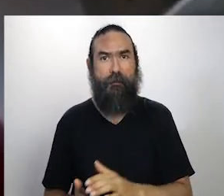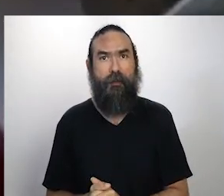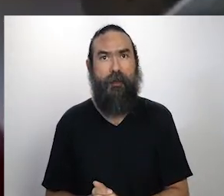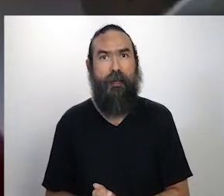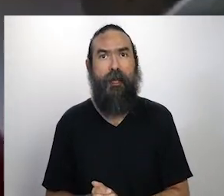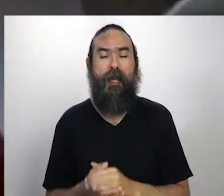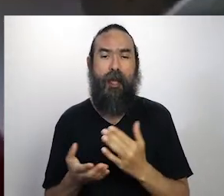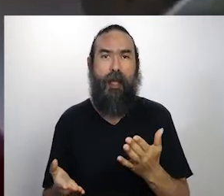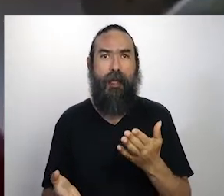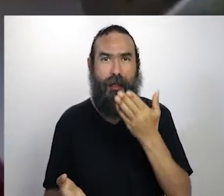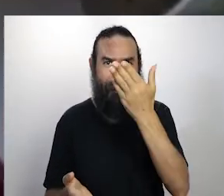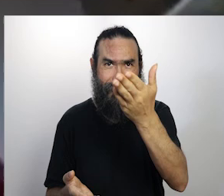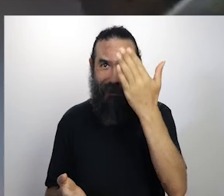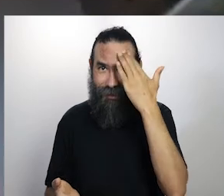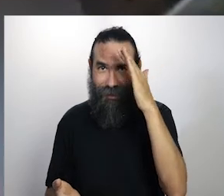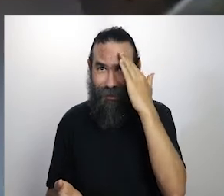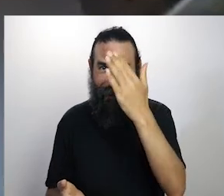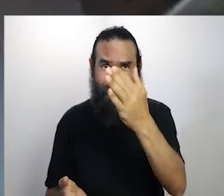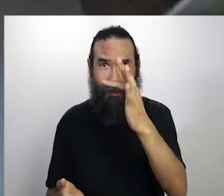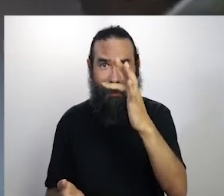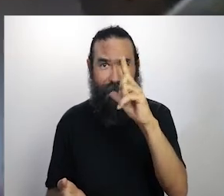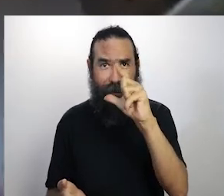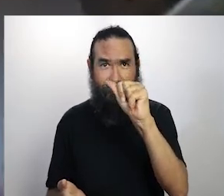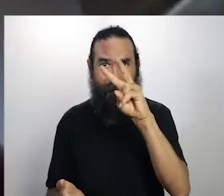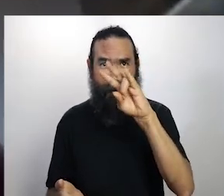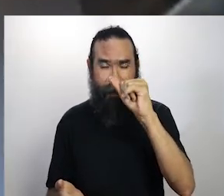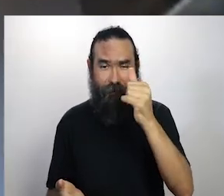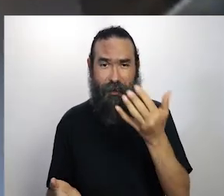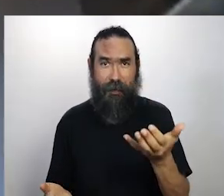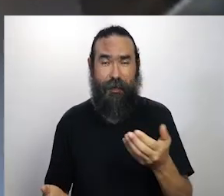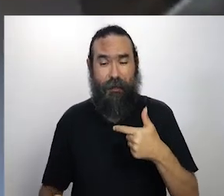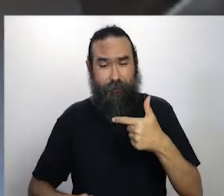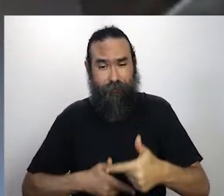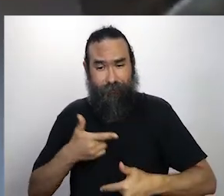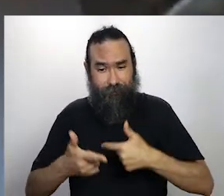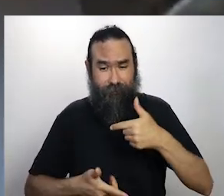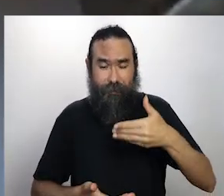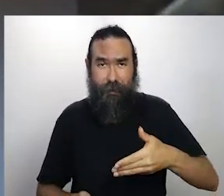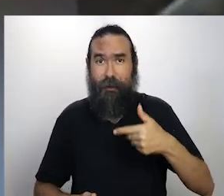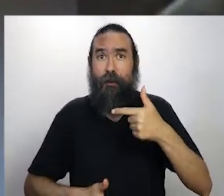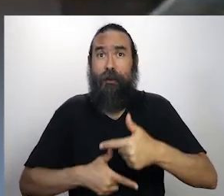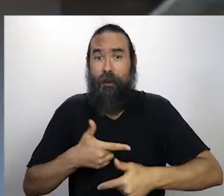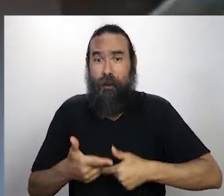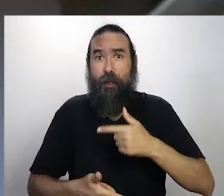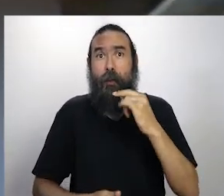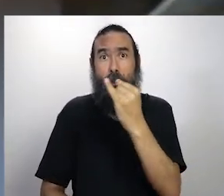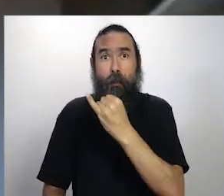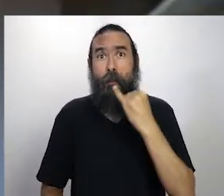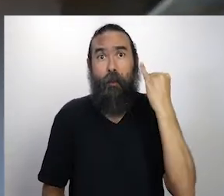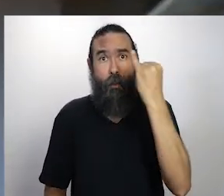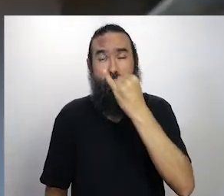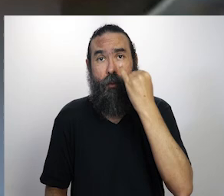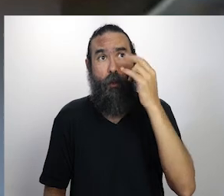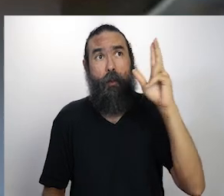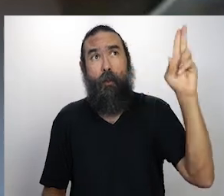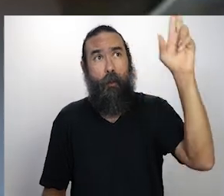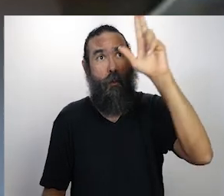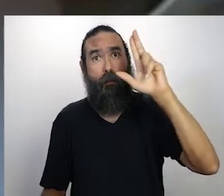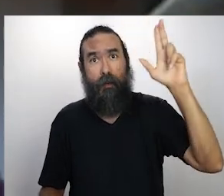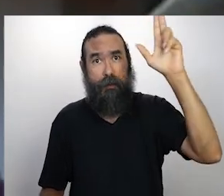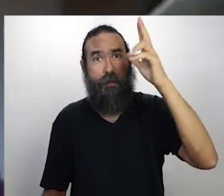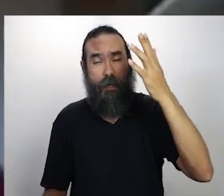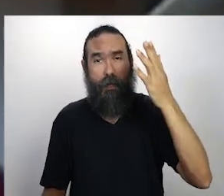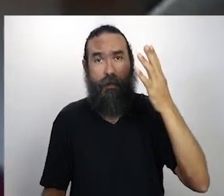Não é à toa, né, Flávia? Tem, acho que, uma vocação, porque essa atuação na extensão ela é muito importante